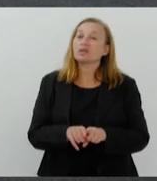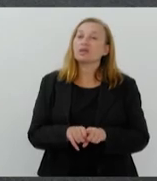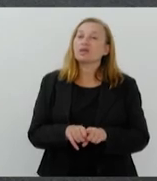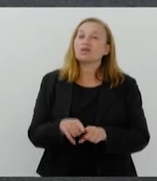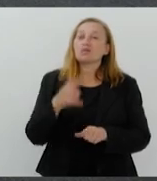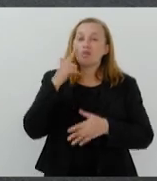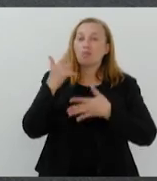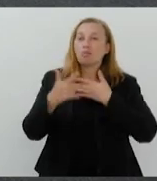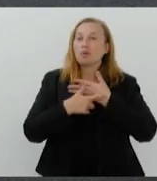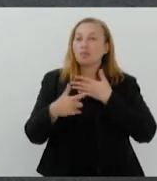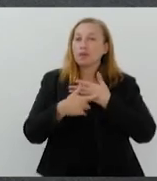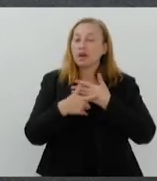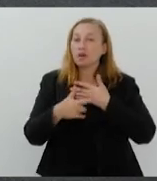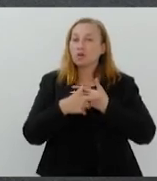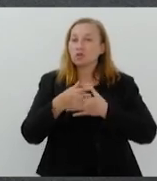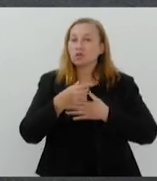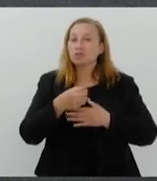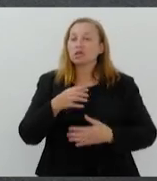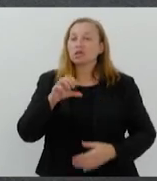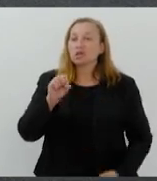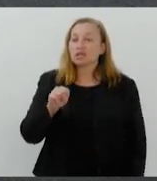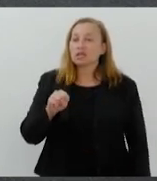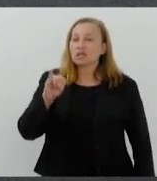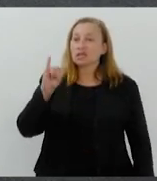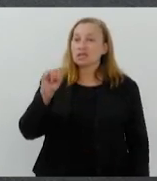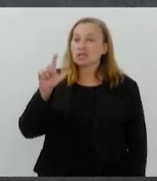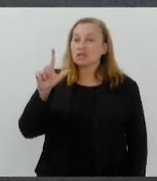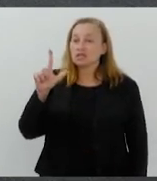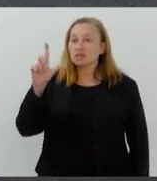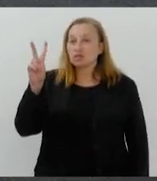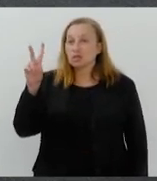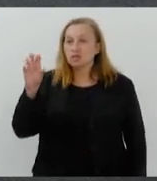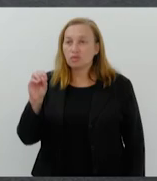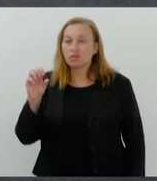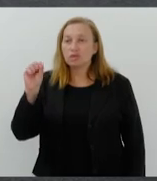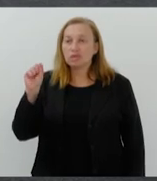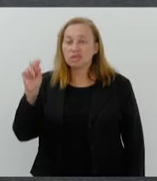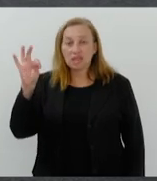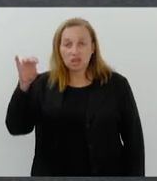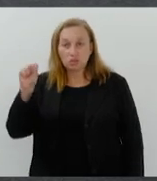papel que o Silvio Santos teve na televisão, na comunicação,